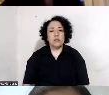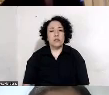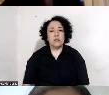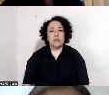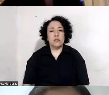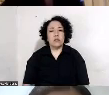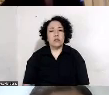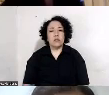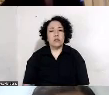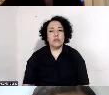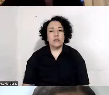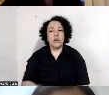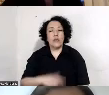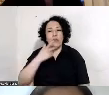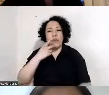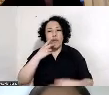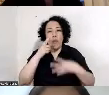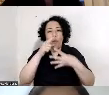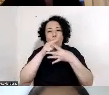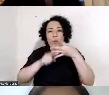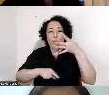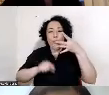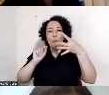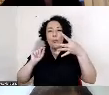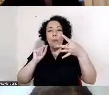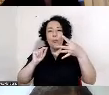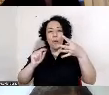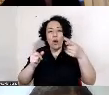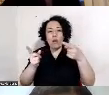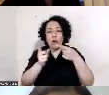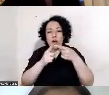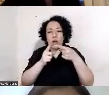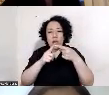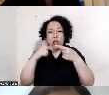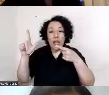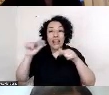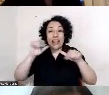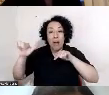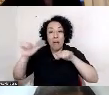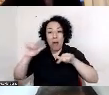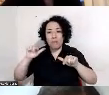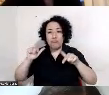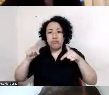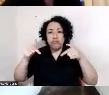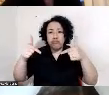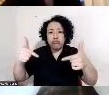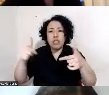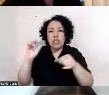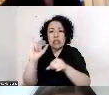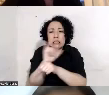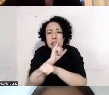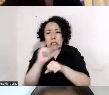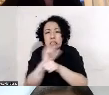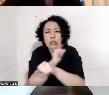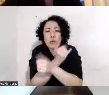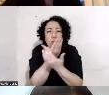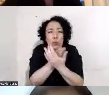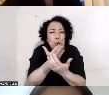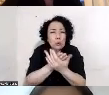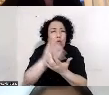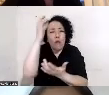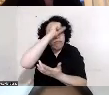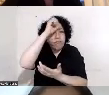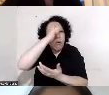self-regulation. Eles disseram que eles precisam de uma função executiva. O que são isso? São estratégias de estudo, de aprendizagem